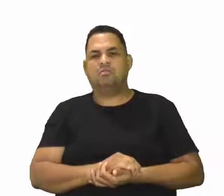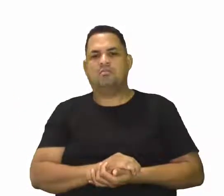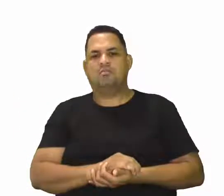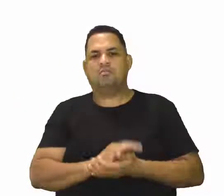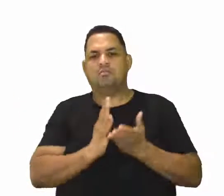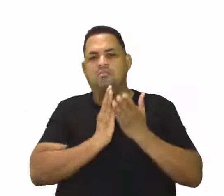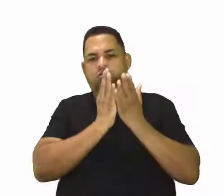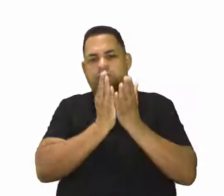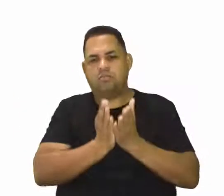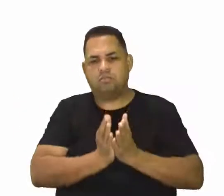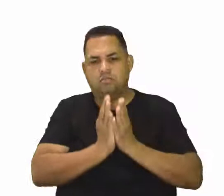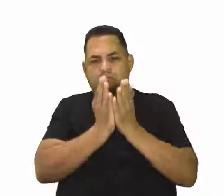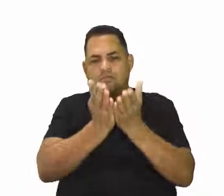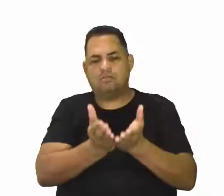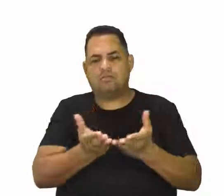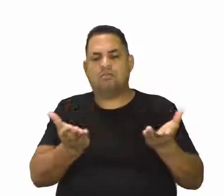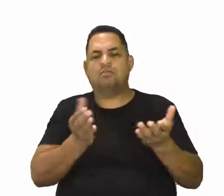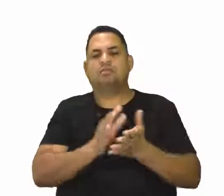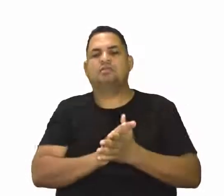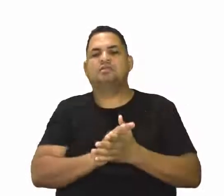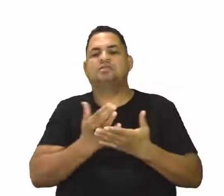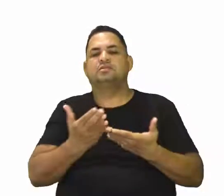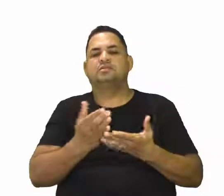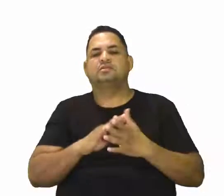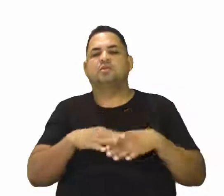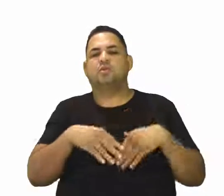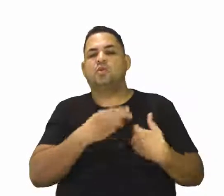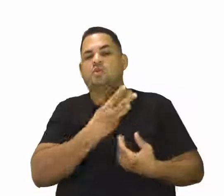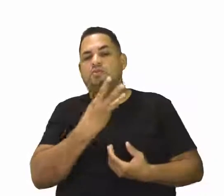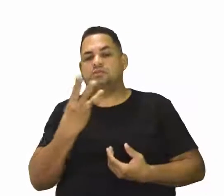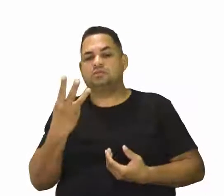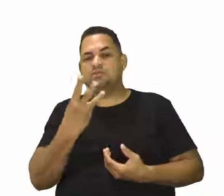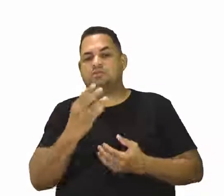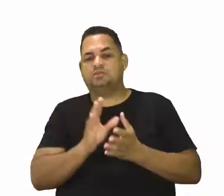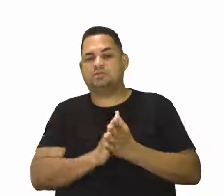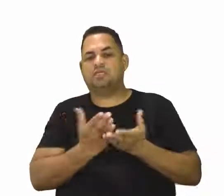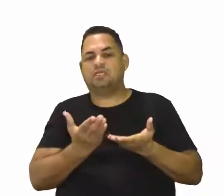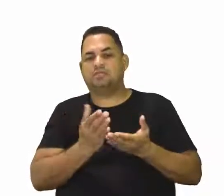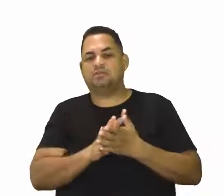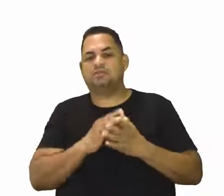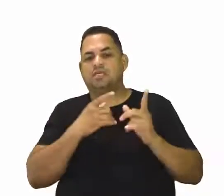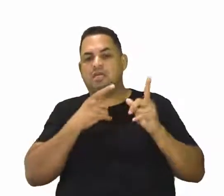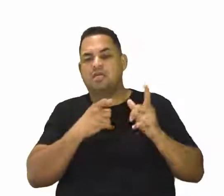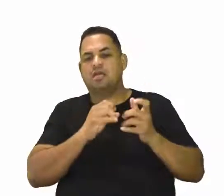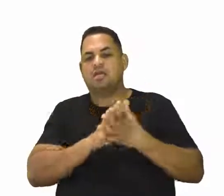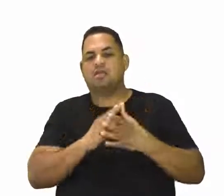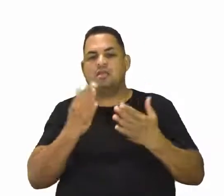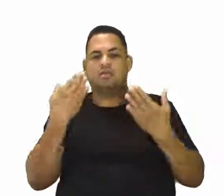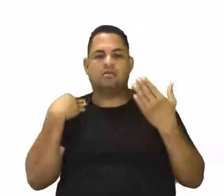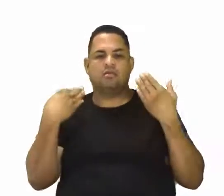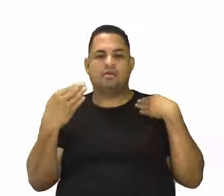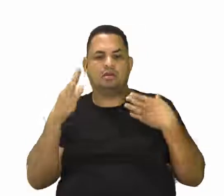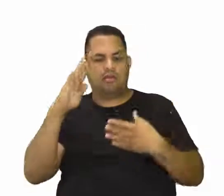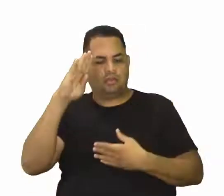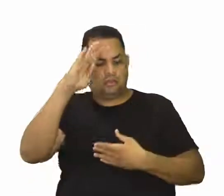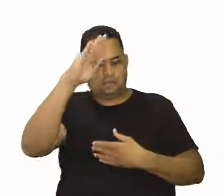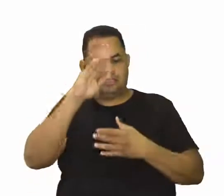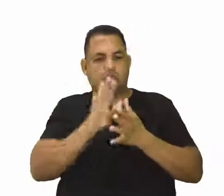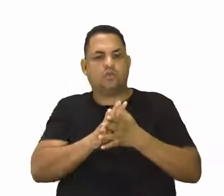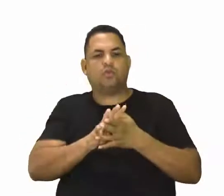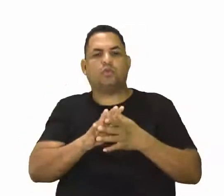navios porta-aviões quanto as três armas acaba se juntando a Marinha o exército EA